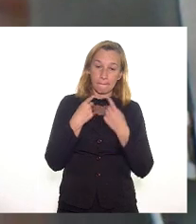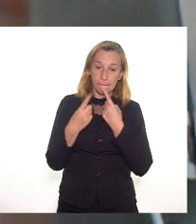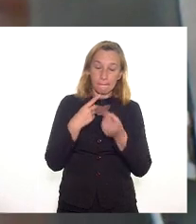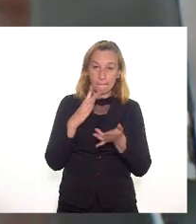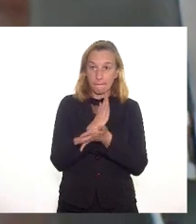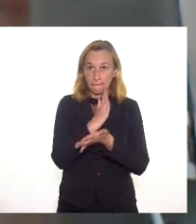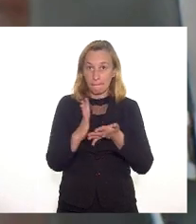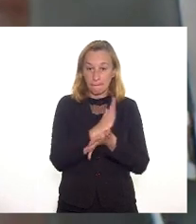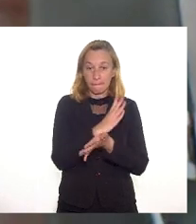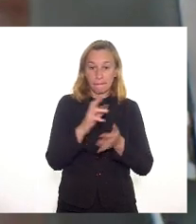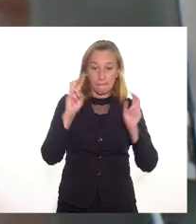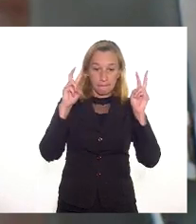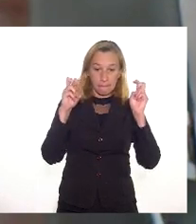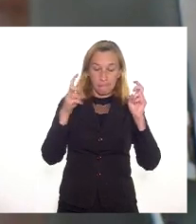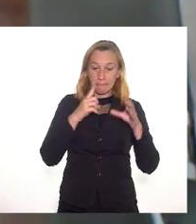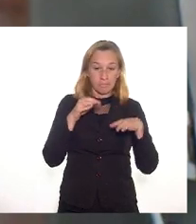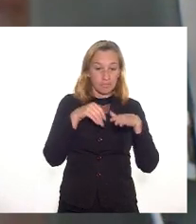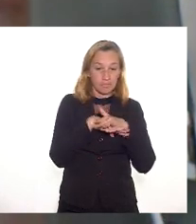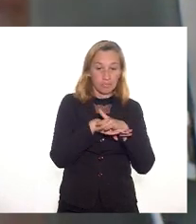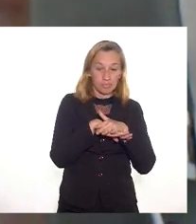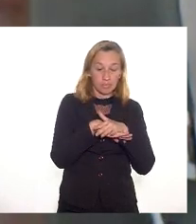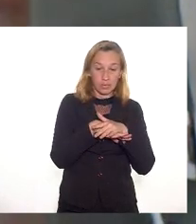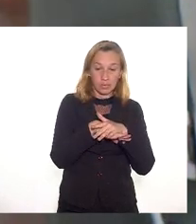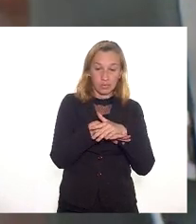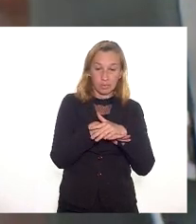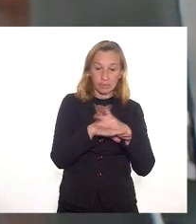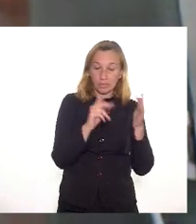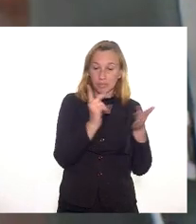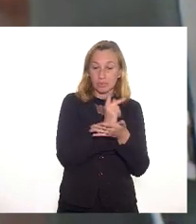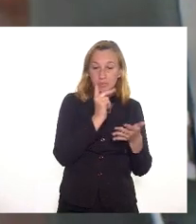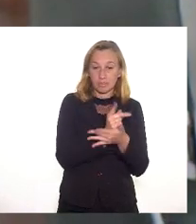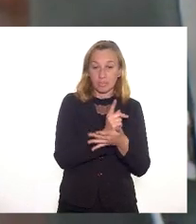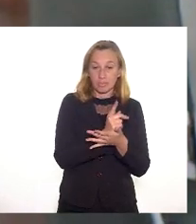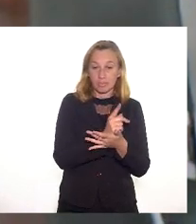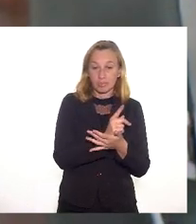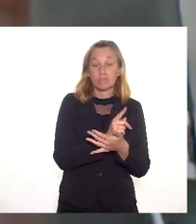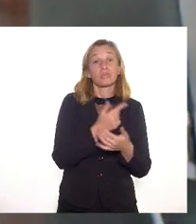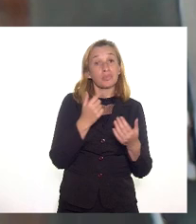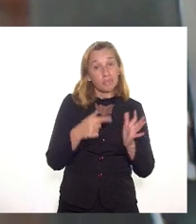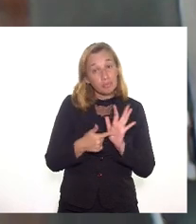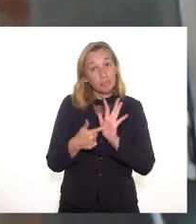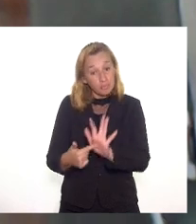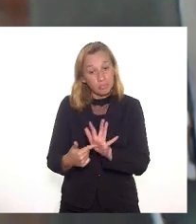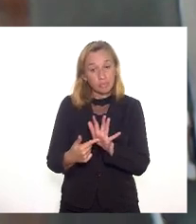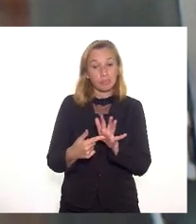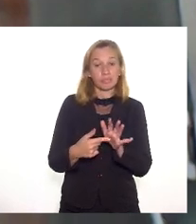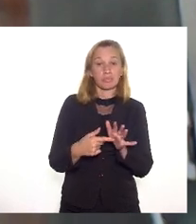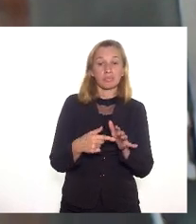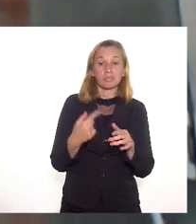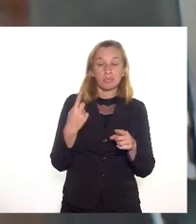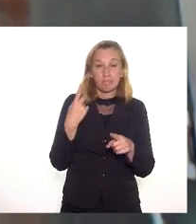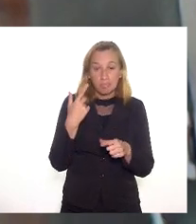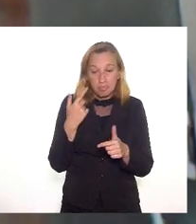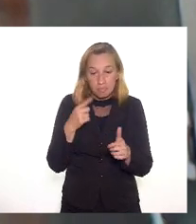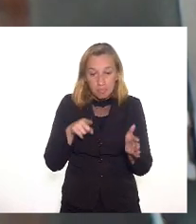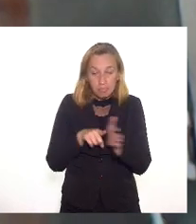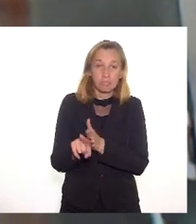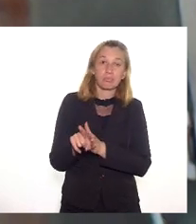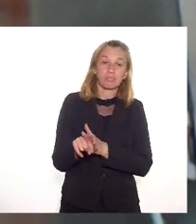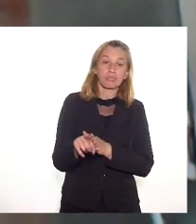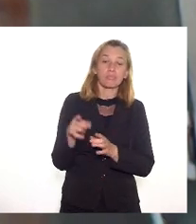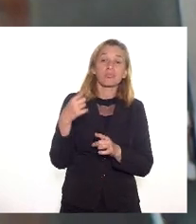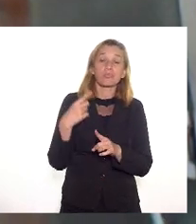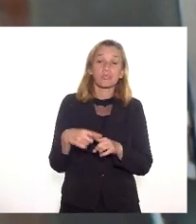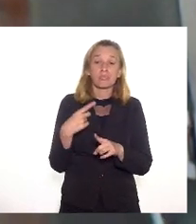Não esconder a sujeira debaixo do tapete. Esses são os maiores devedores. Por que devem? Por que priorizaram a privatização da CEDAI na vez de cobrar dos